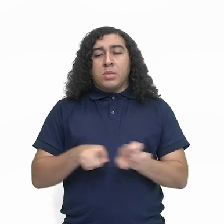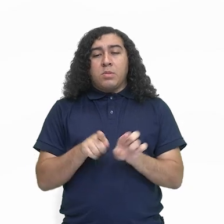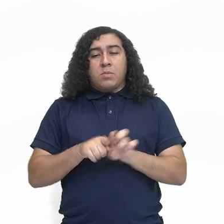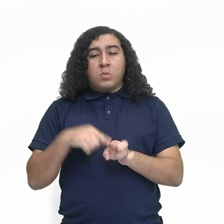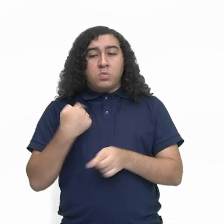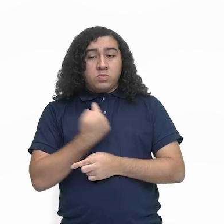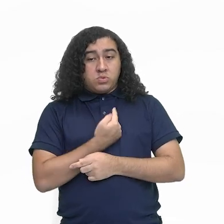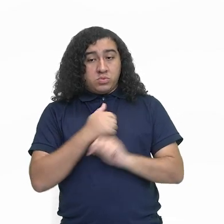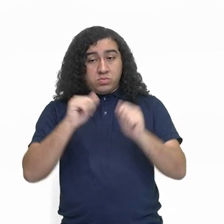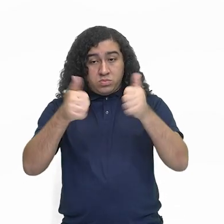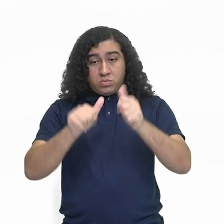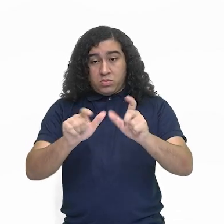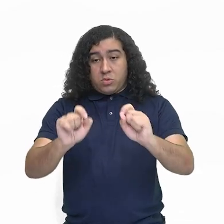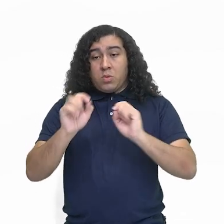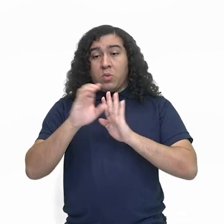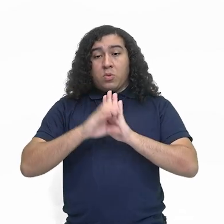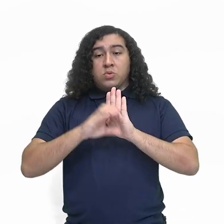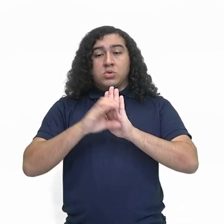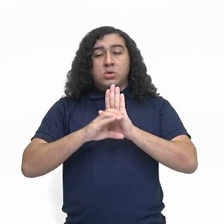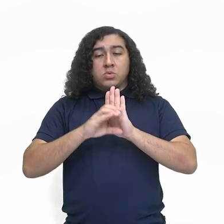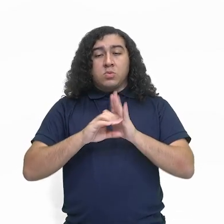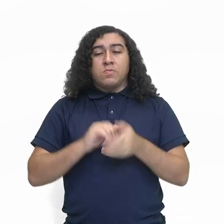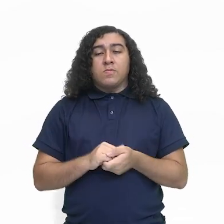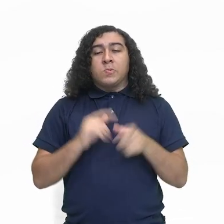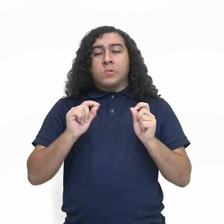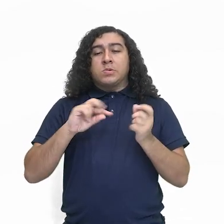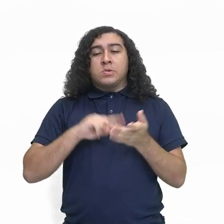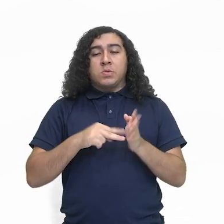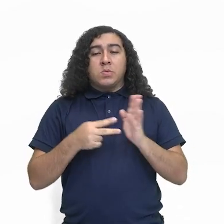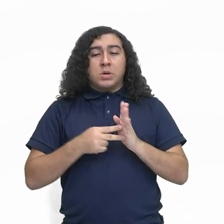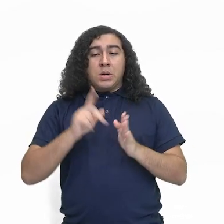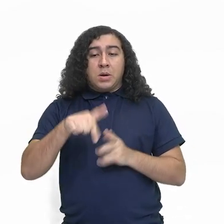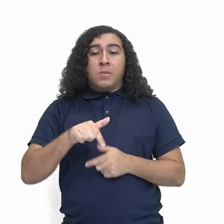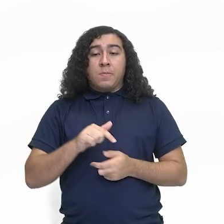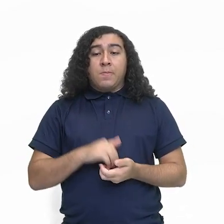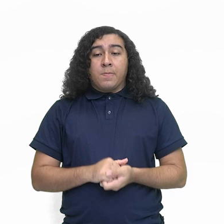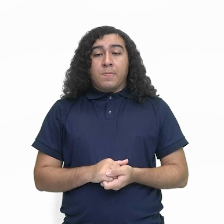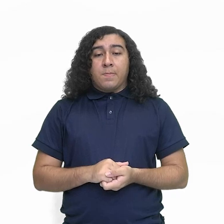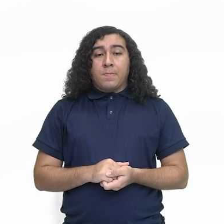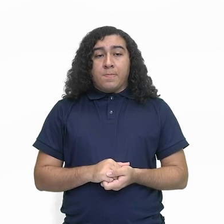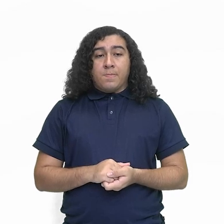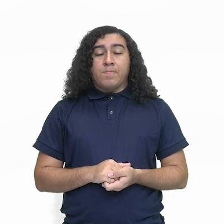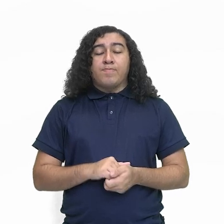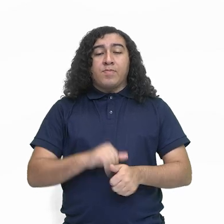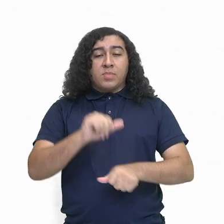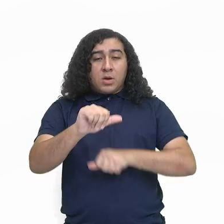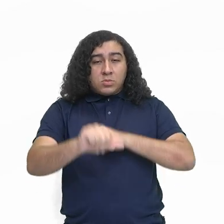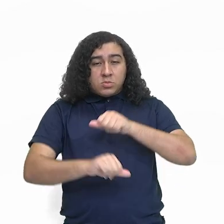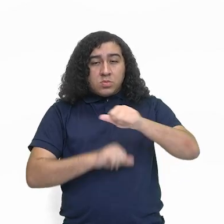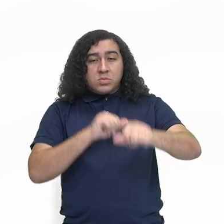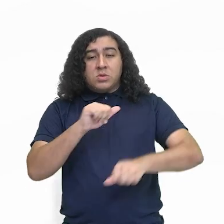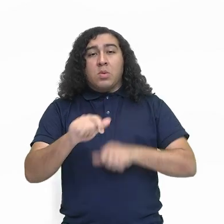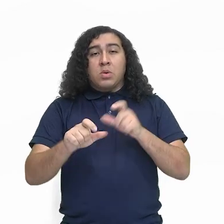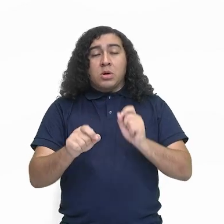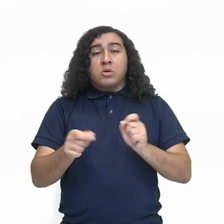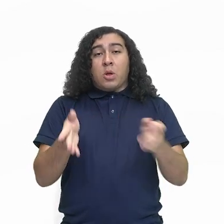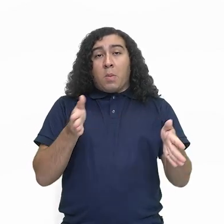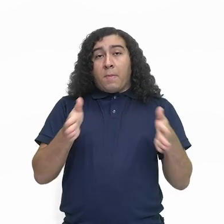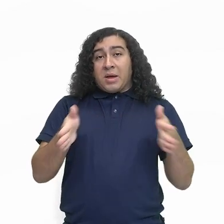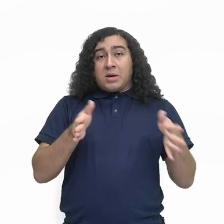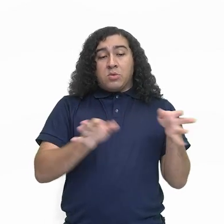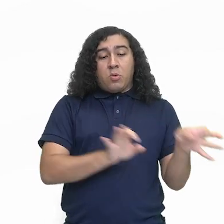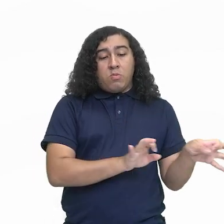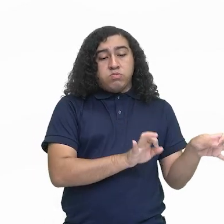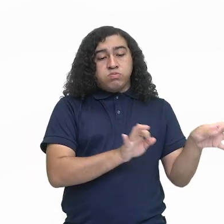verificar o conceito, né? Que nada mais é que se referem aí a alterações de longo prazo